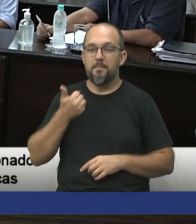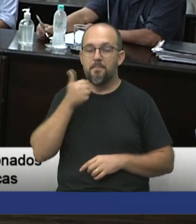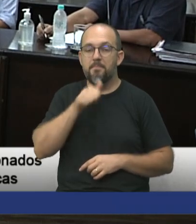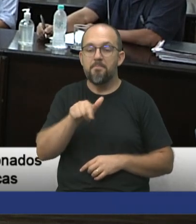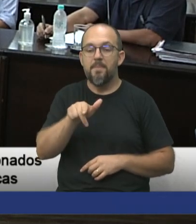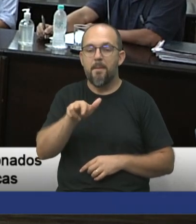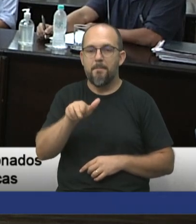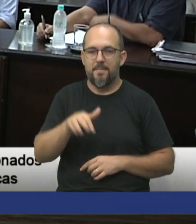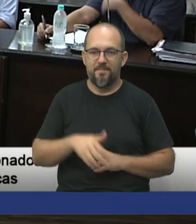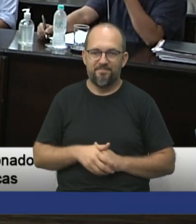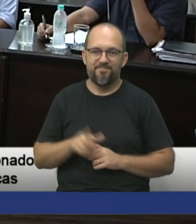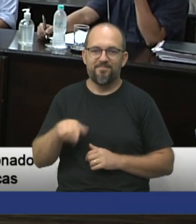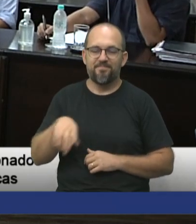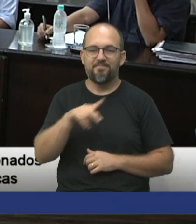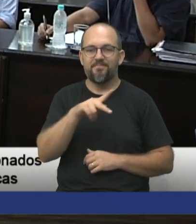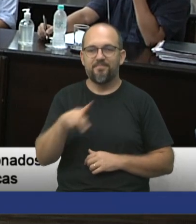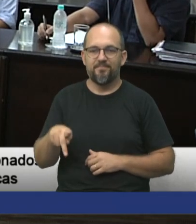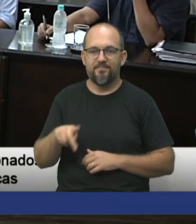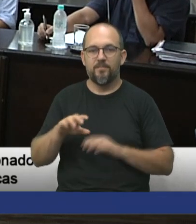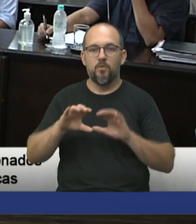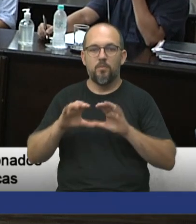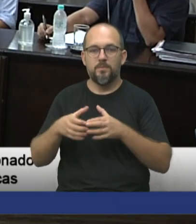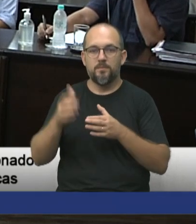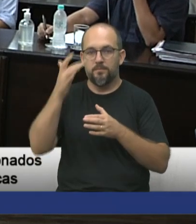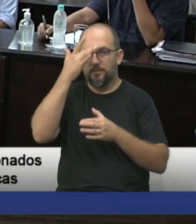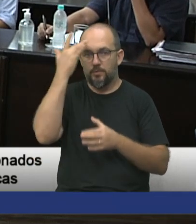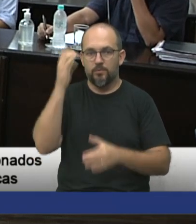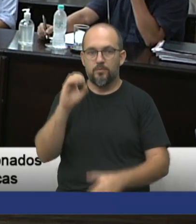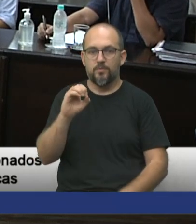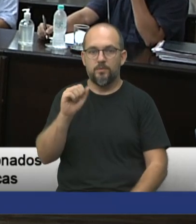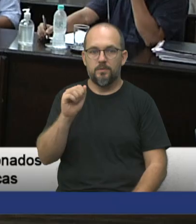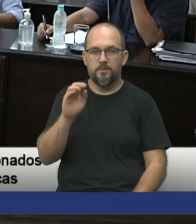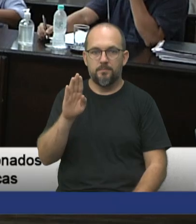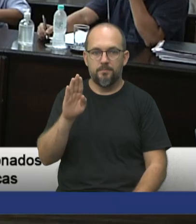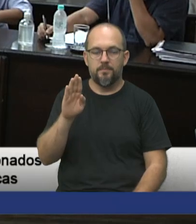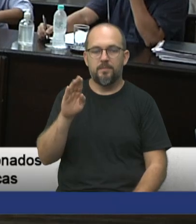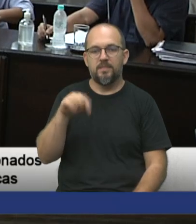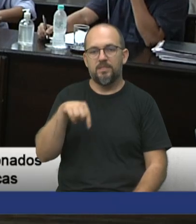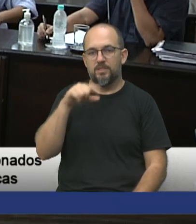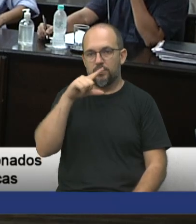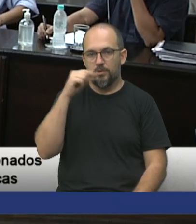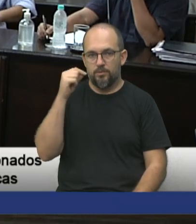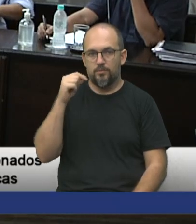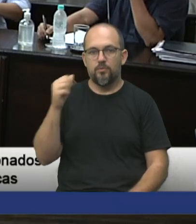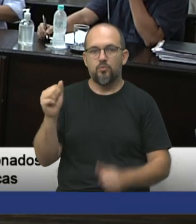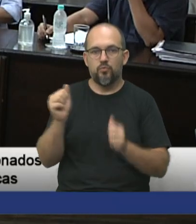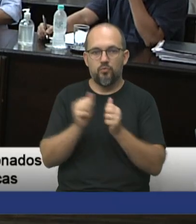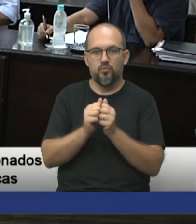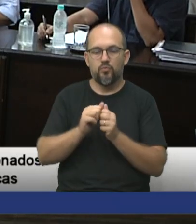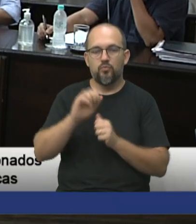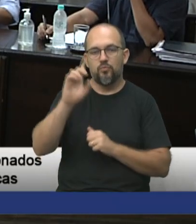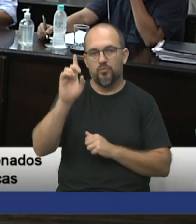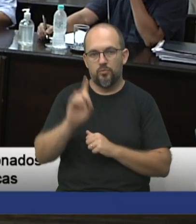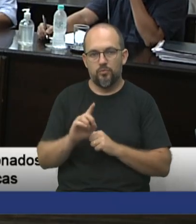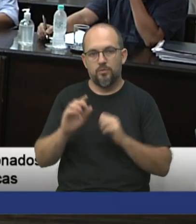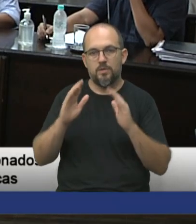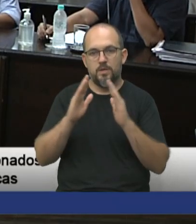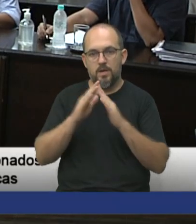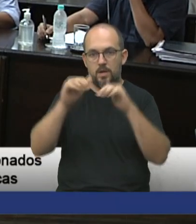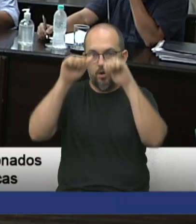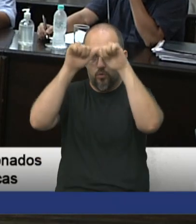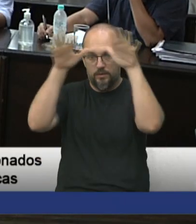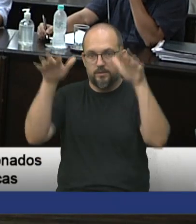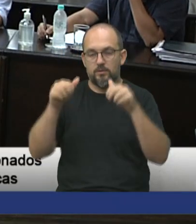da Pessoa com Deficiência da OAB Jaú, também está junto na diretoria da Casa do Autista, né? Está lá com